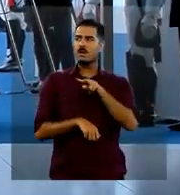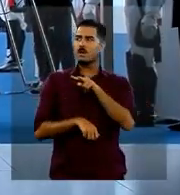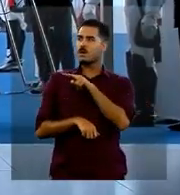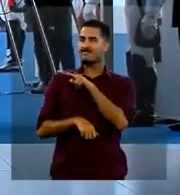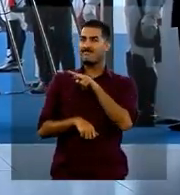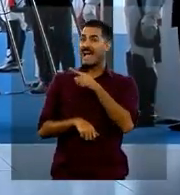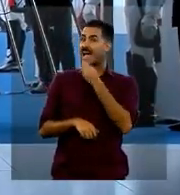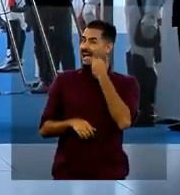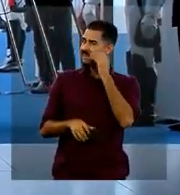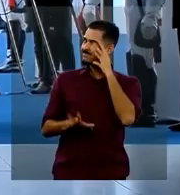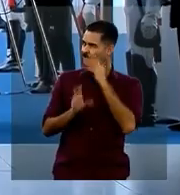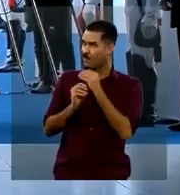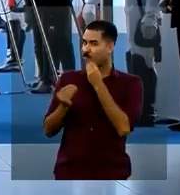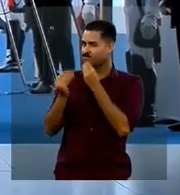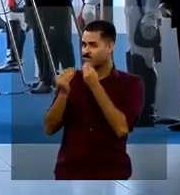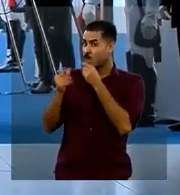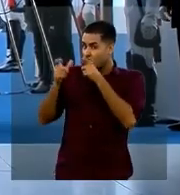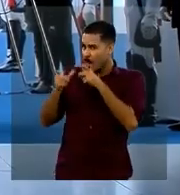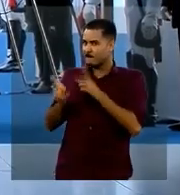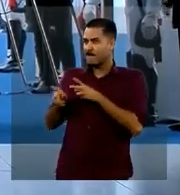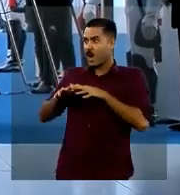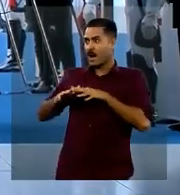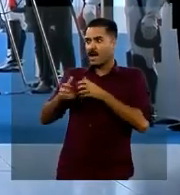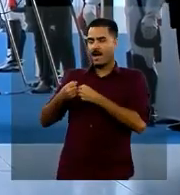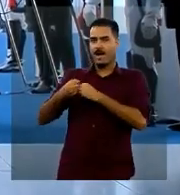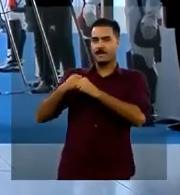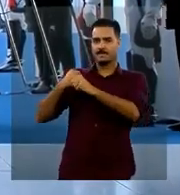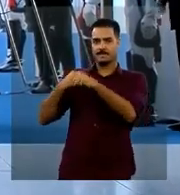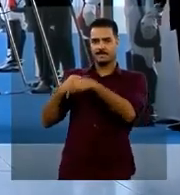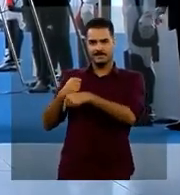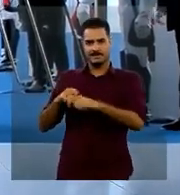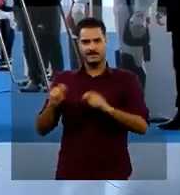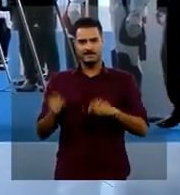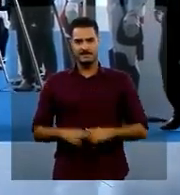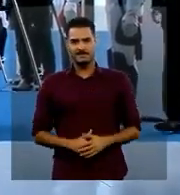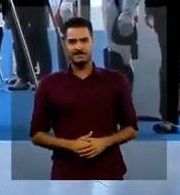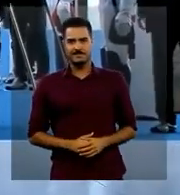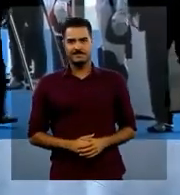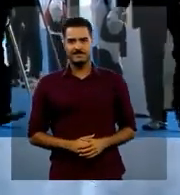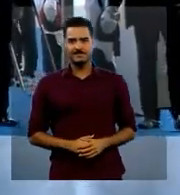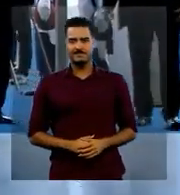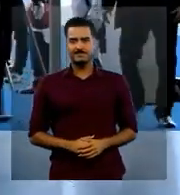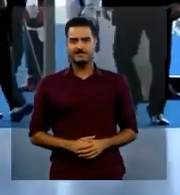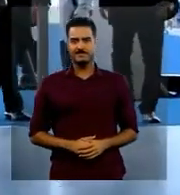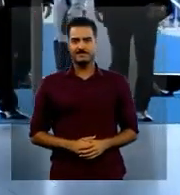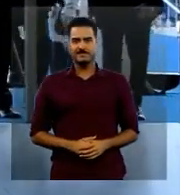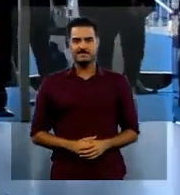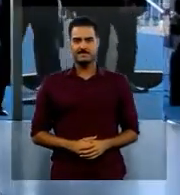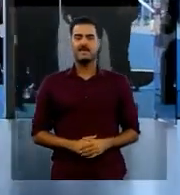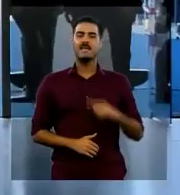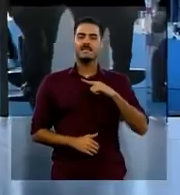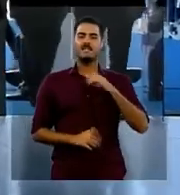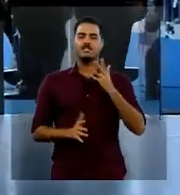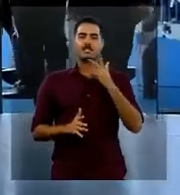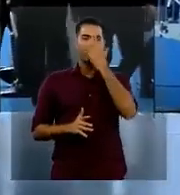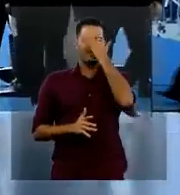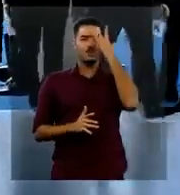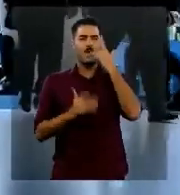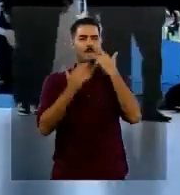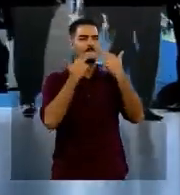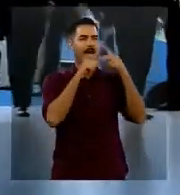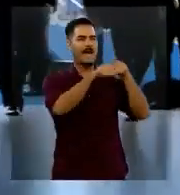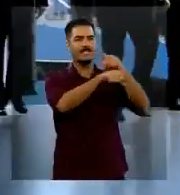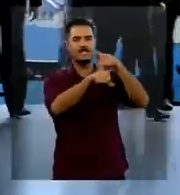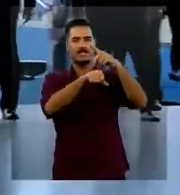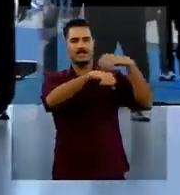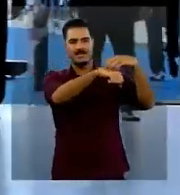coquetel oferecido aí em homenagem a Jair Bolsonaro e essas autoridades. As delegações estrangeiras que vieram à